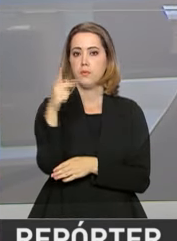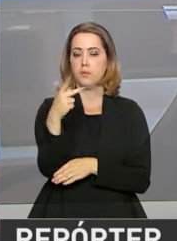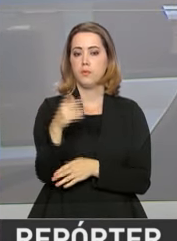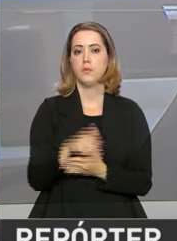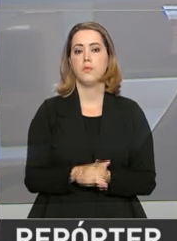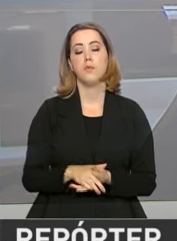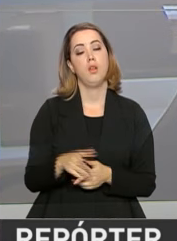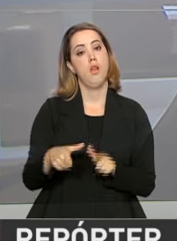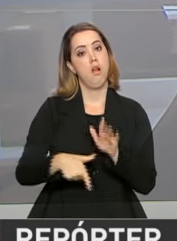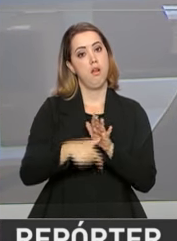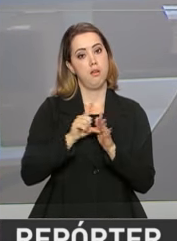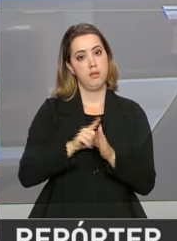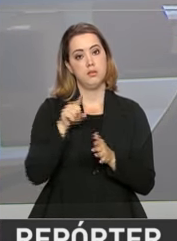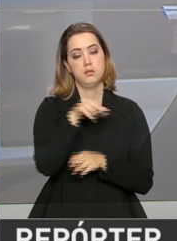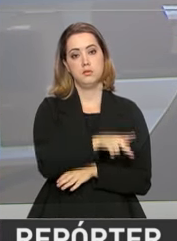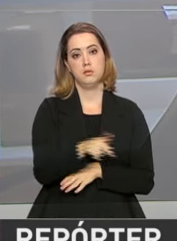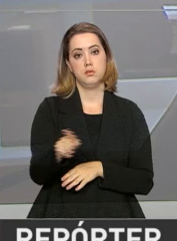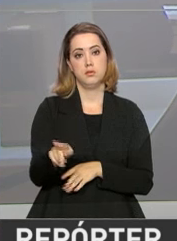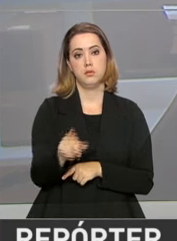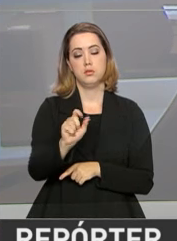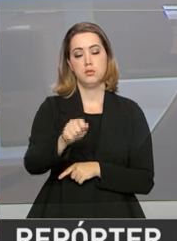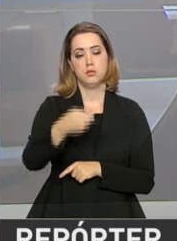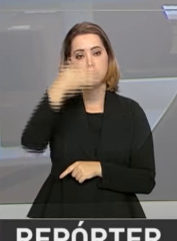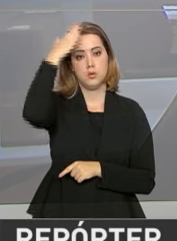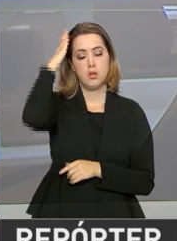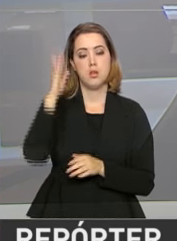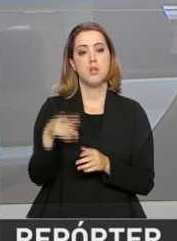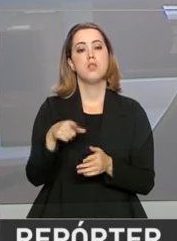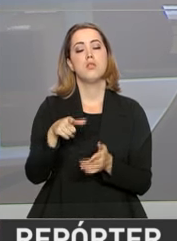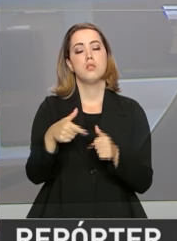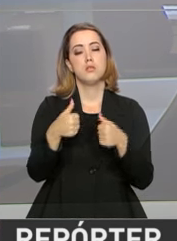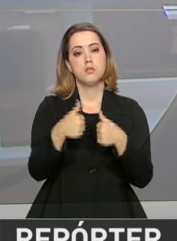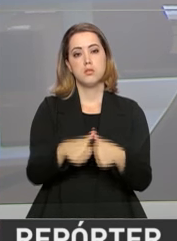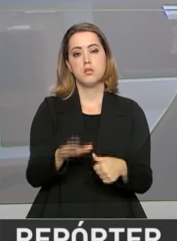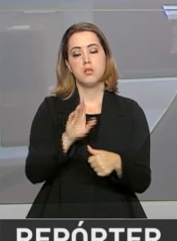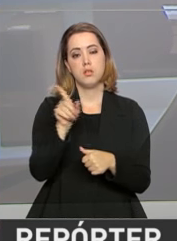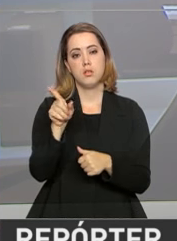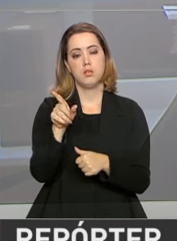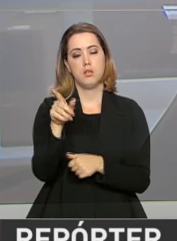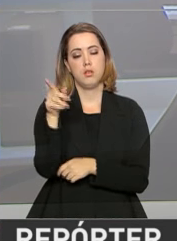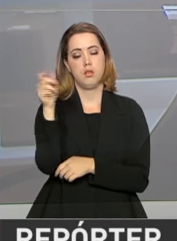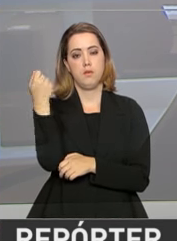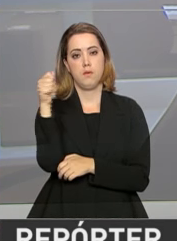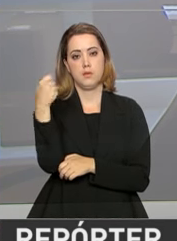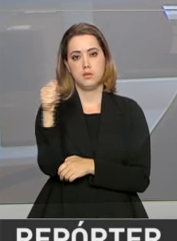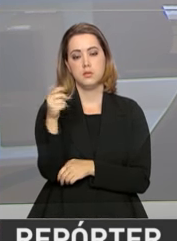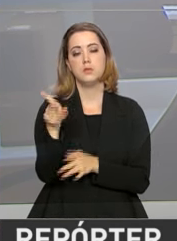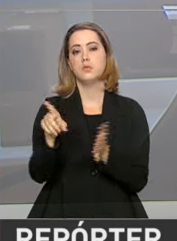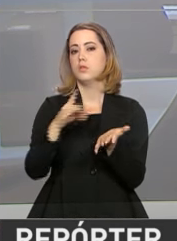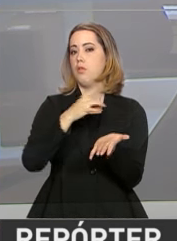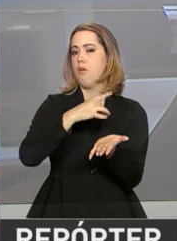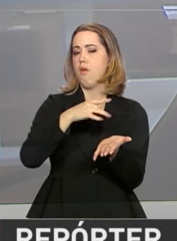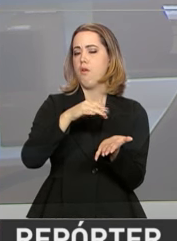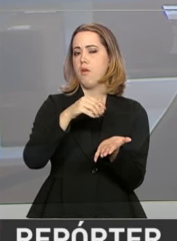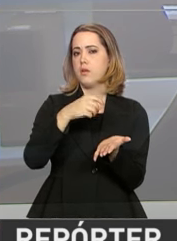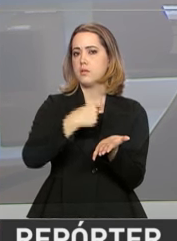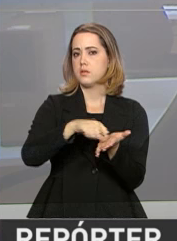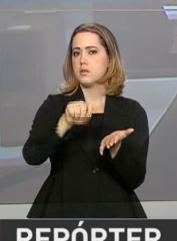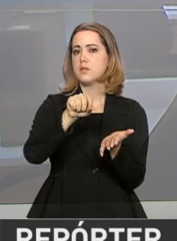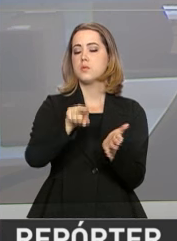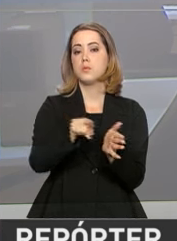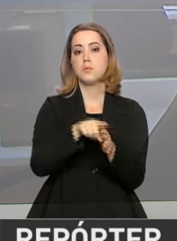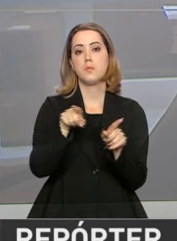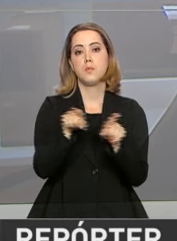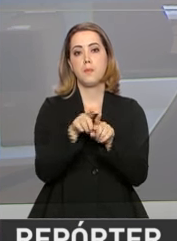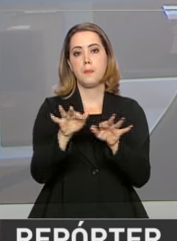E mais cedo, o presidente Temer esteve na Argentina, onde assinou acordos que vão facilitar os negócios e simplificar as exportações para as